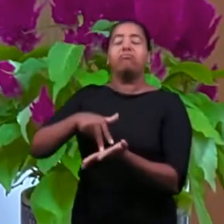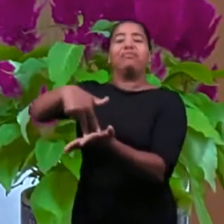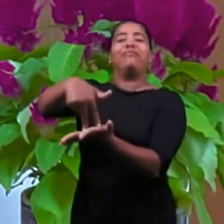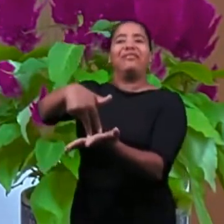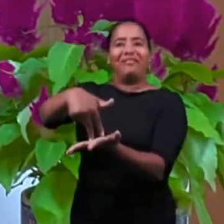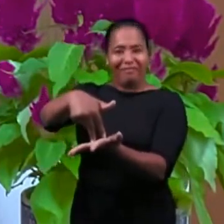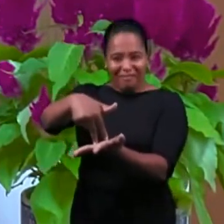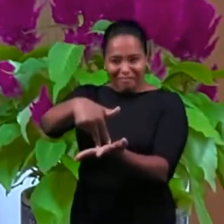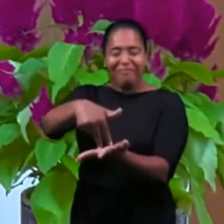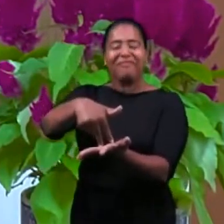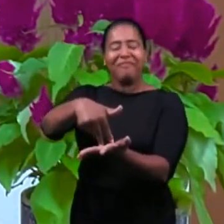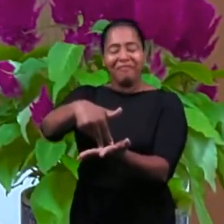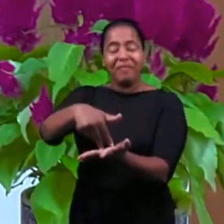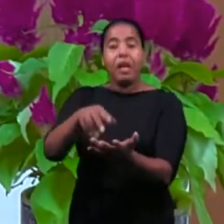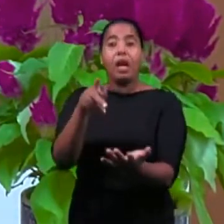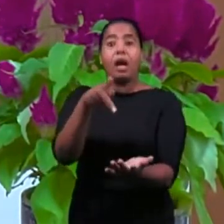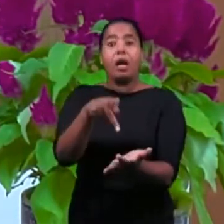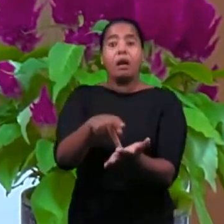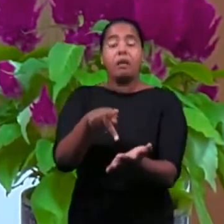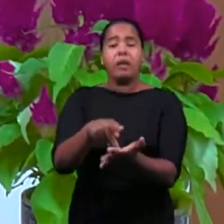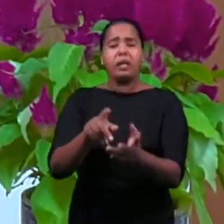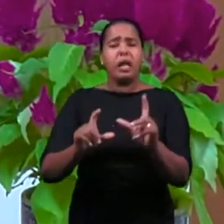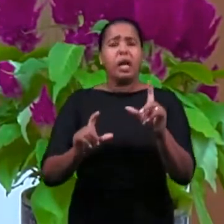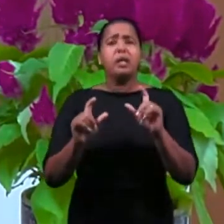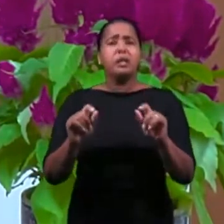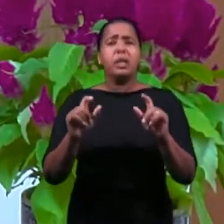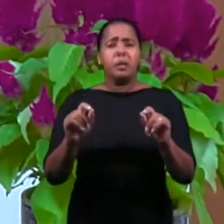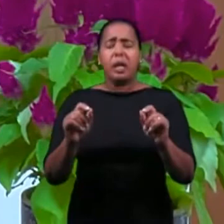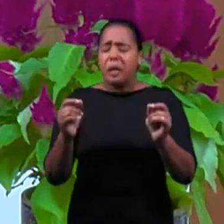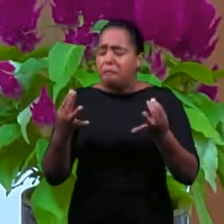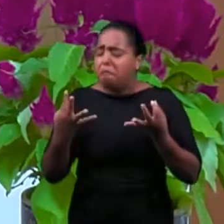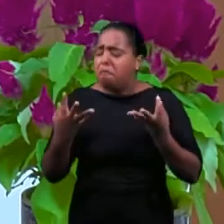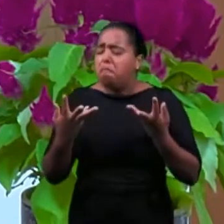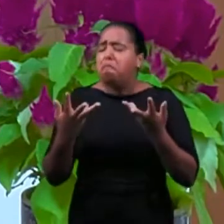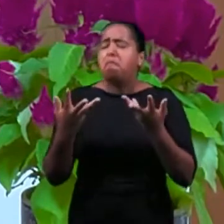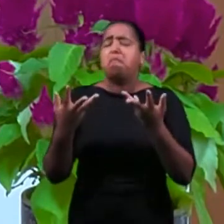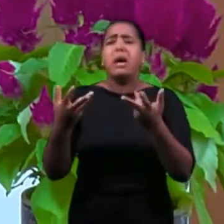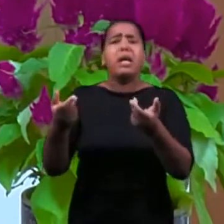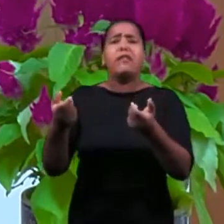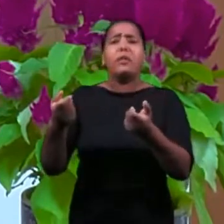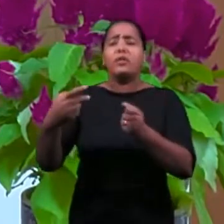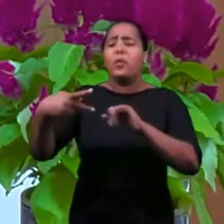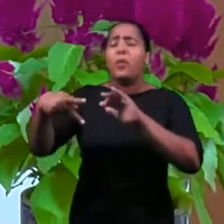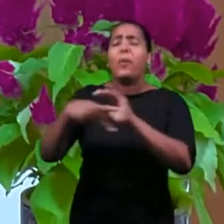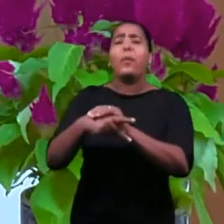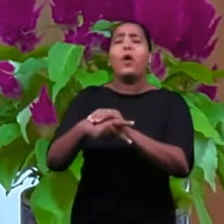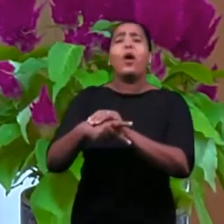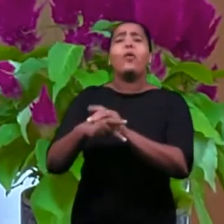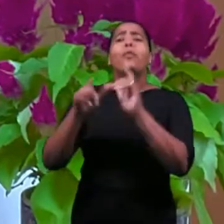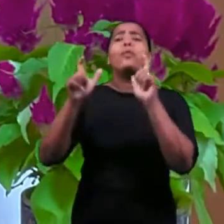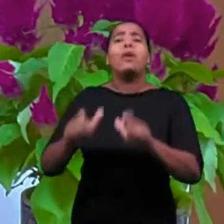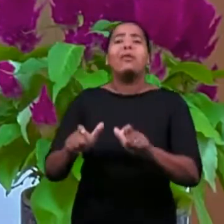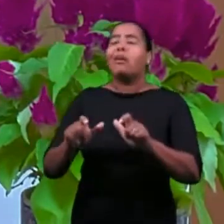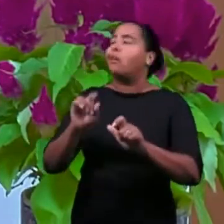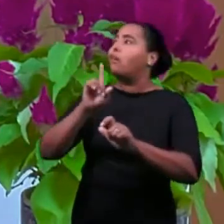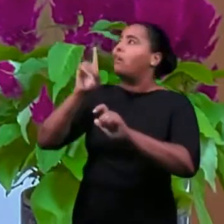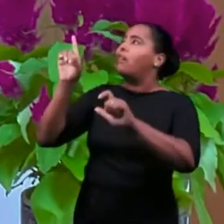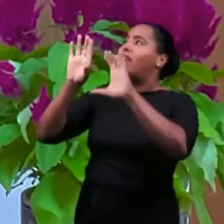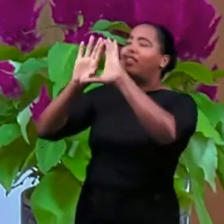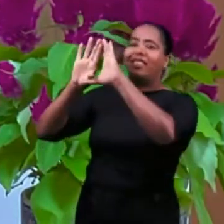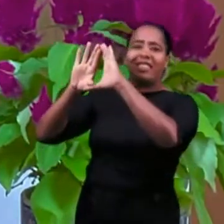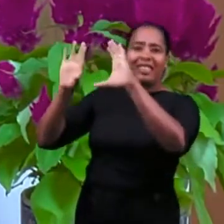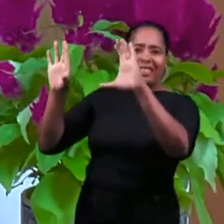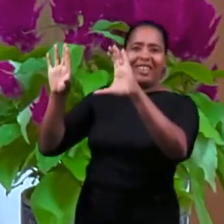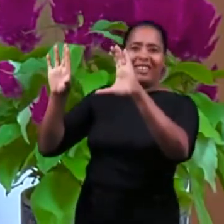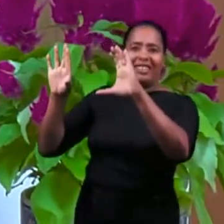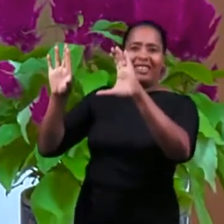a verdade é algo sublime da eternidade. Ela está inerente à alma do